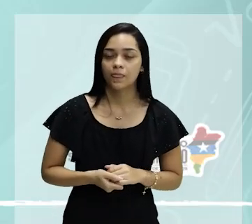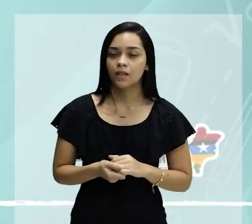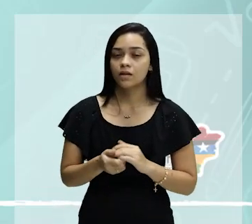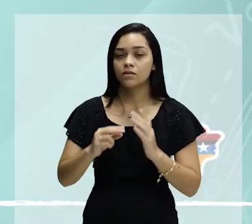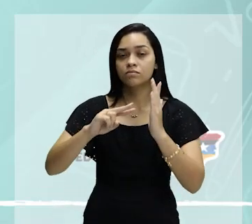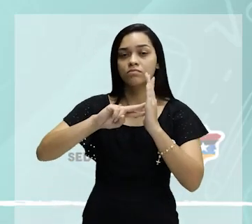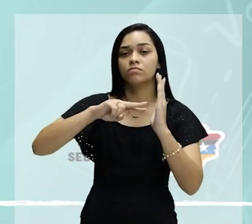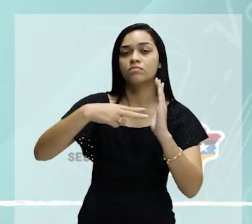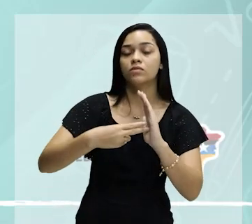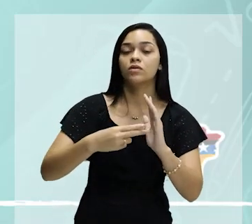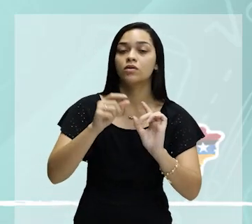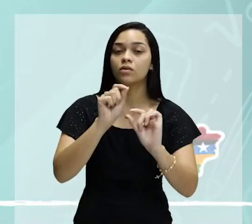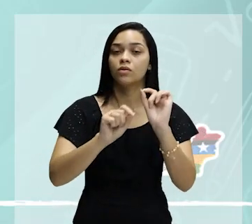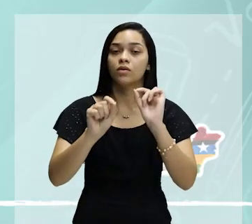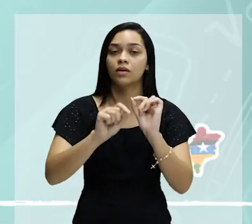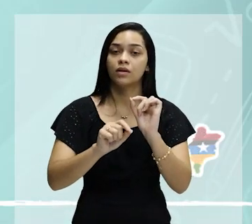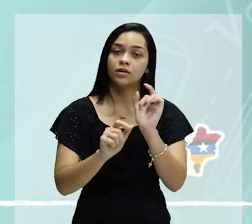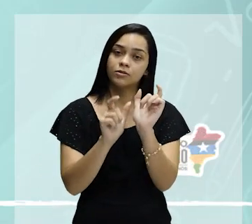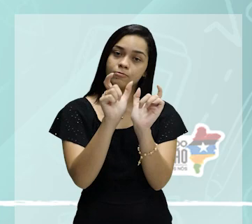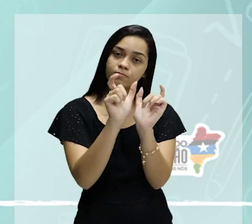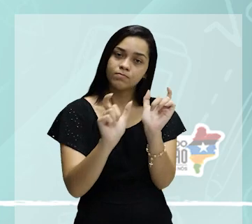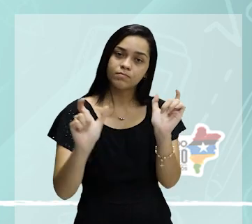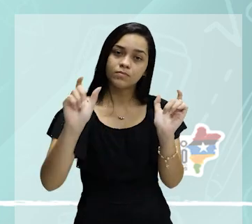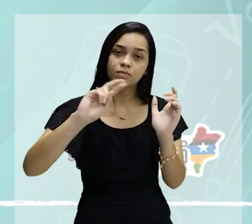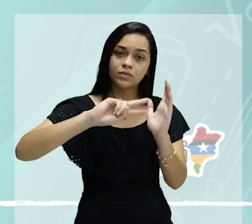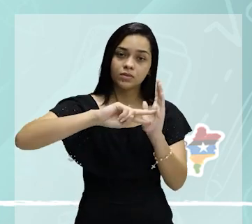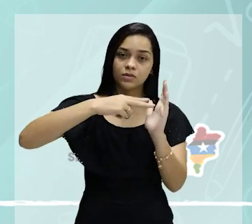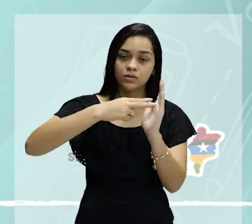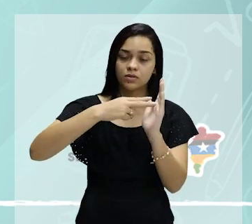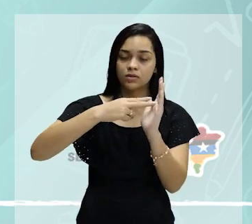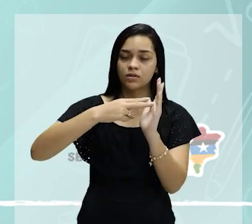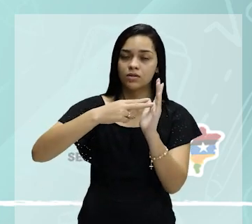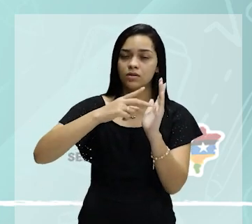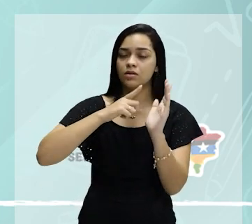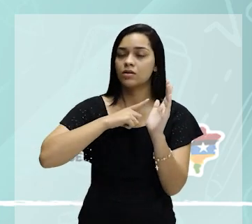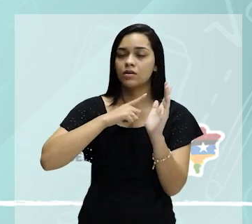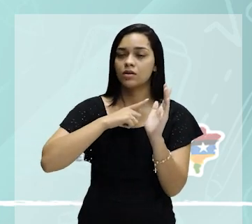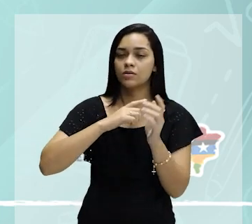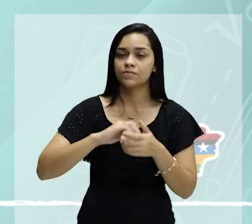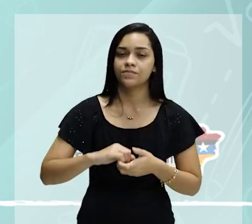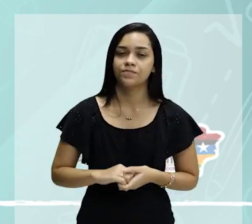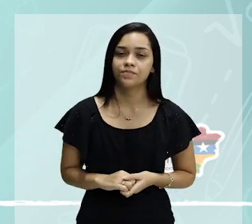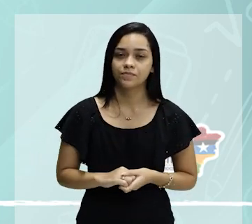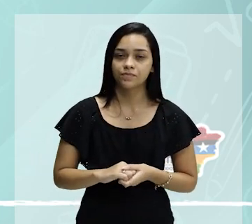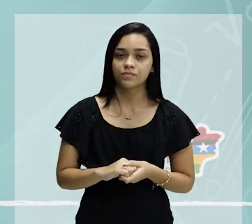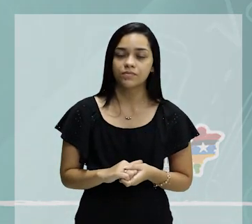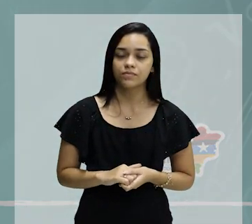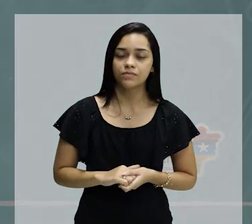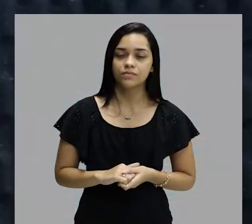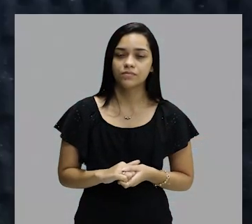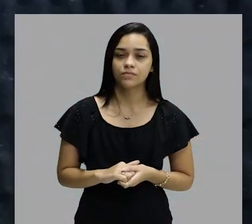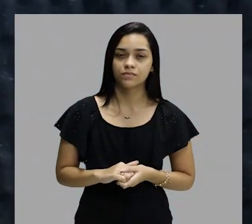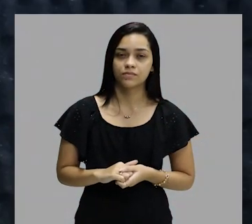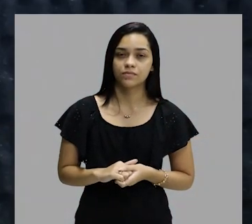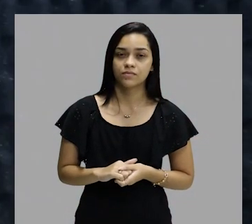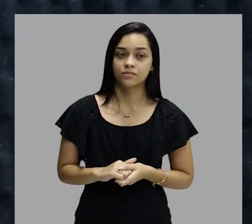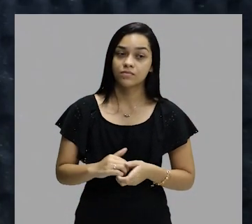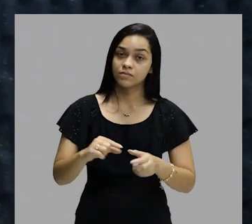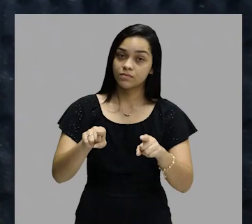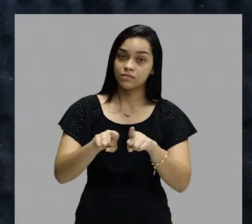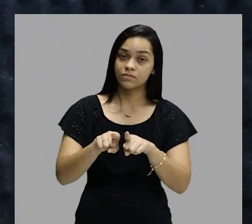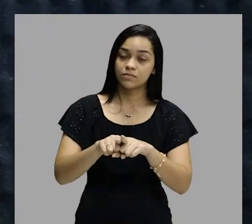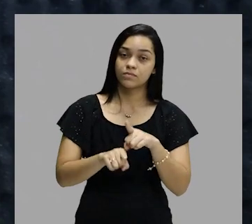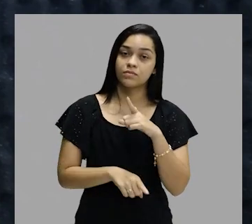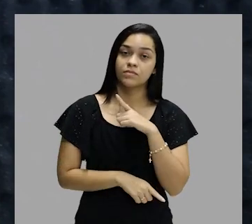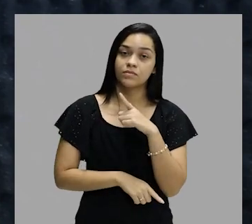Definição, né? O que são essas palavras? O que significa transparent words? Qual é o significado disso? Também